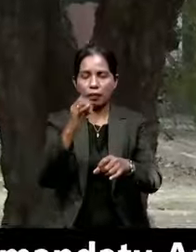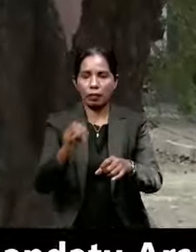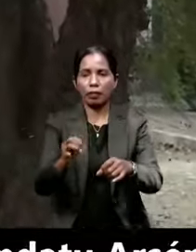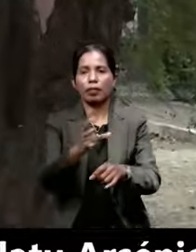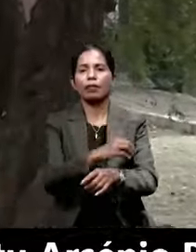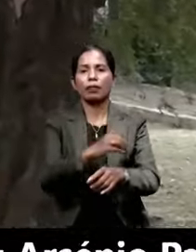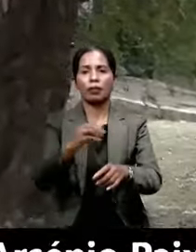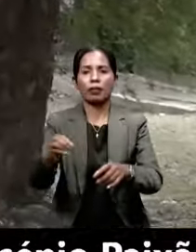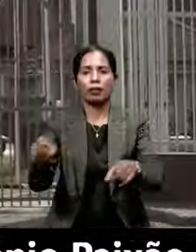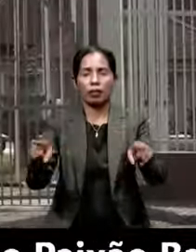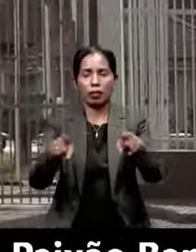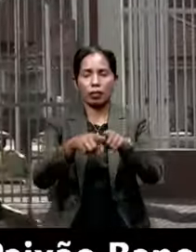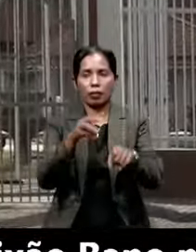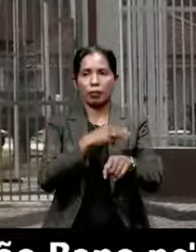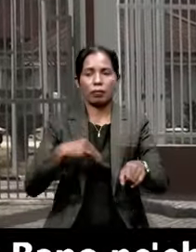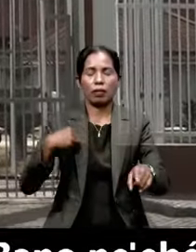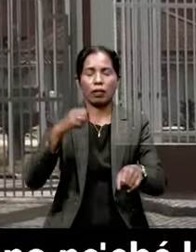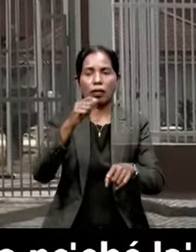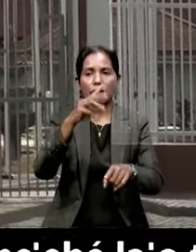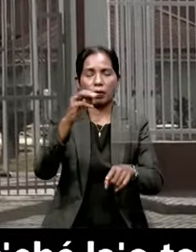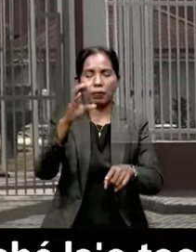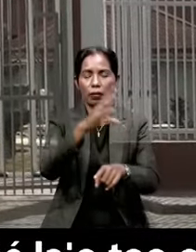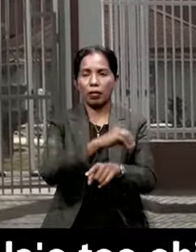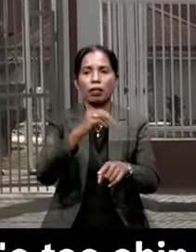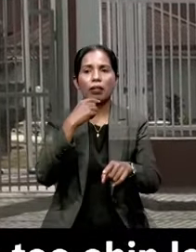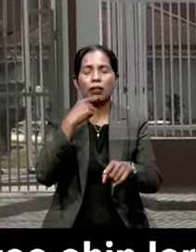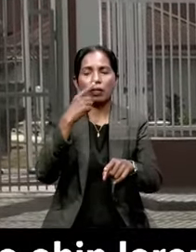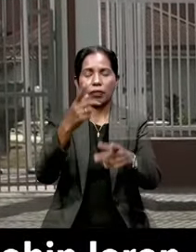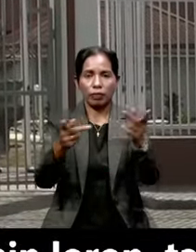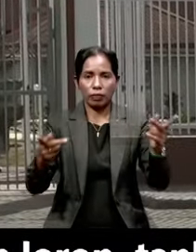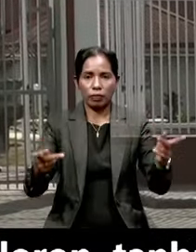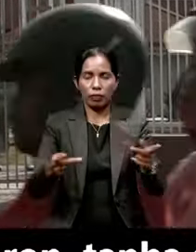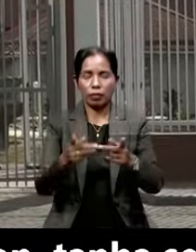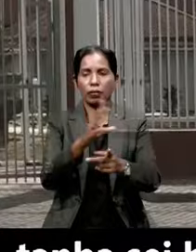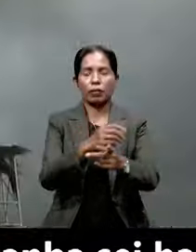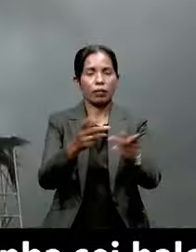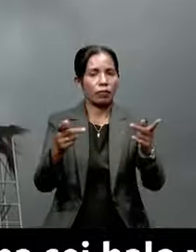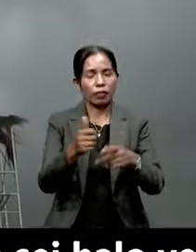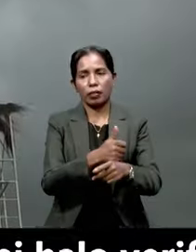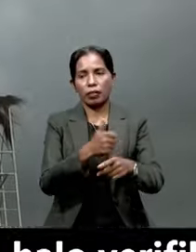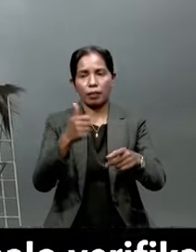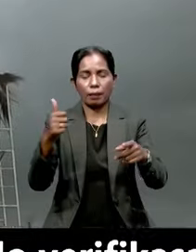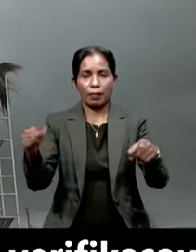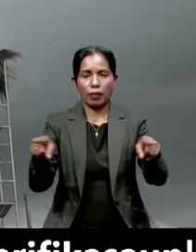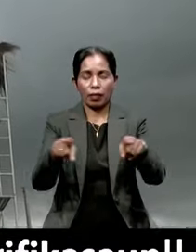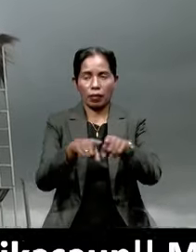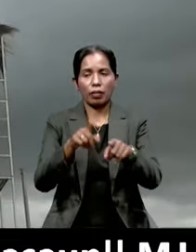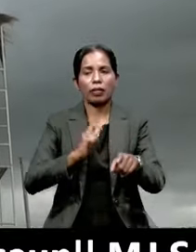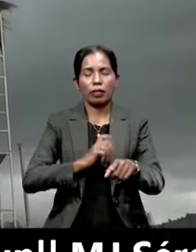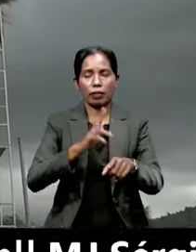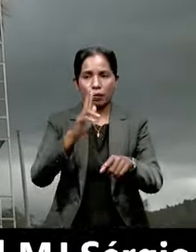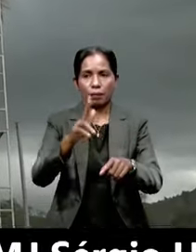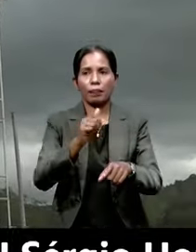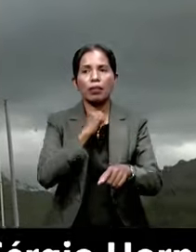Center, Convento Madres Alma e a Praia dos Croqueiros, Centro Convenções Dili, no Fatin Celebração Missa Tacitolo.